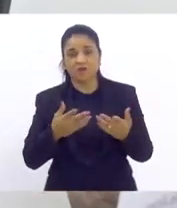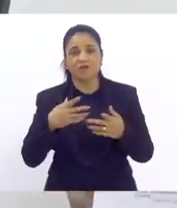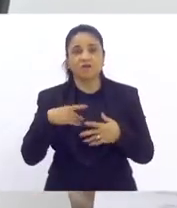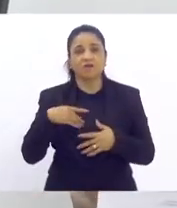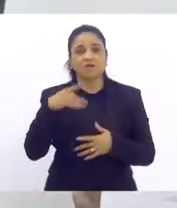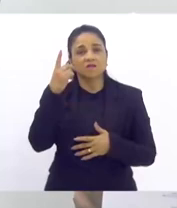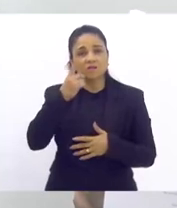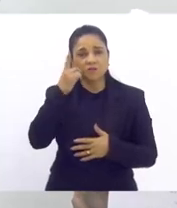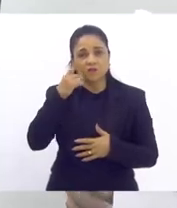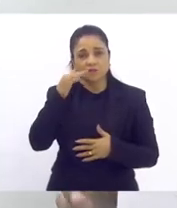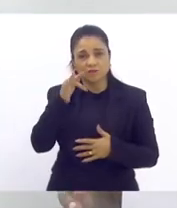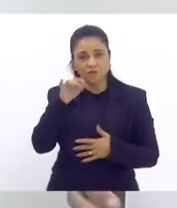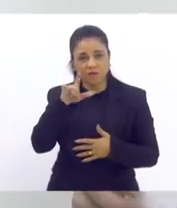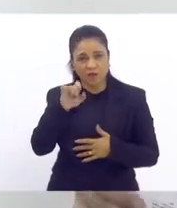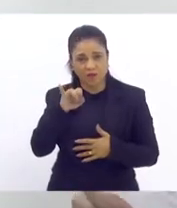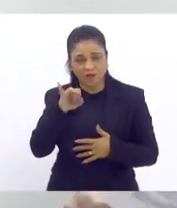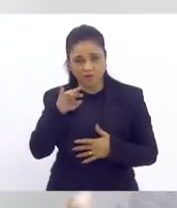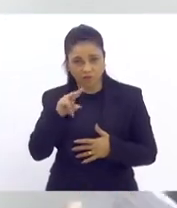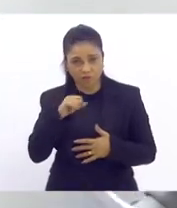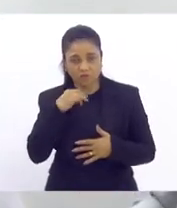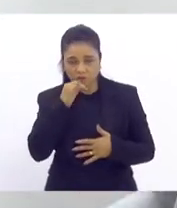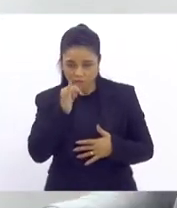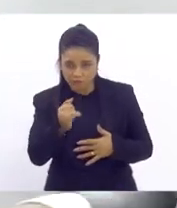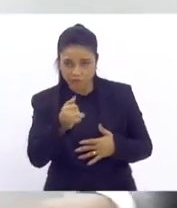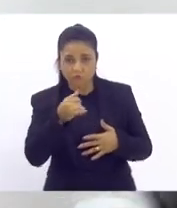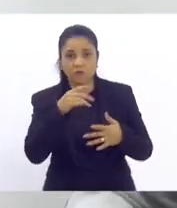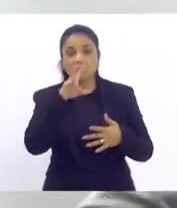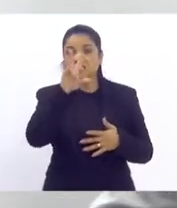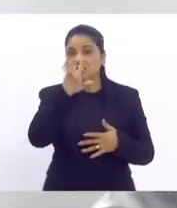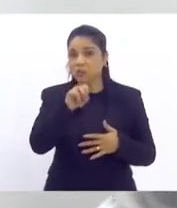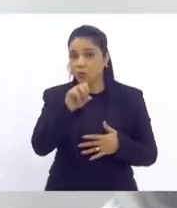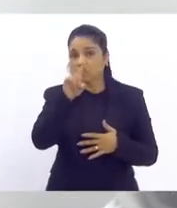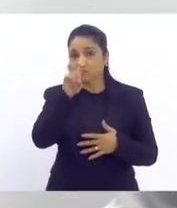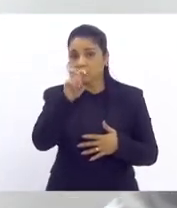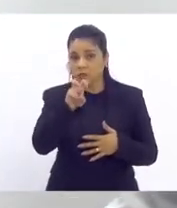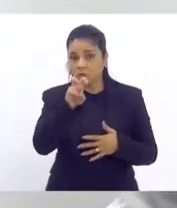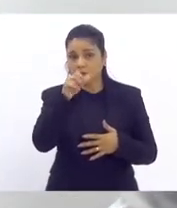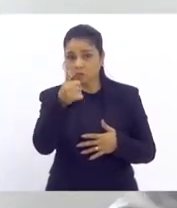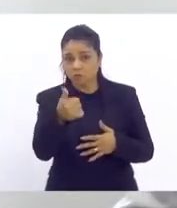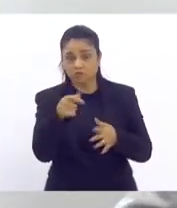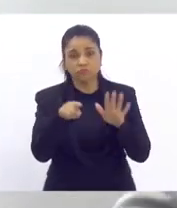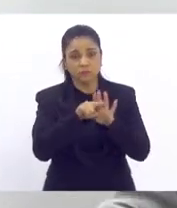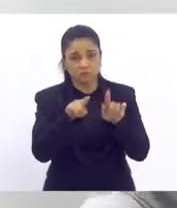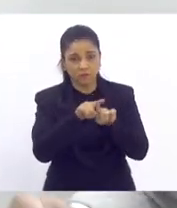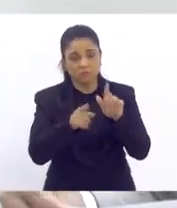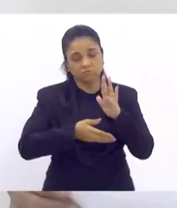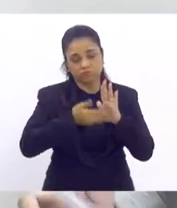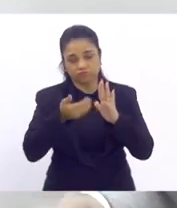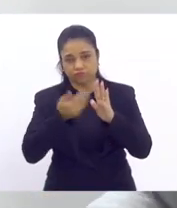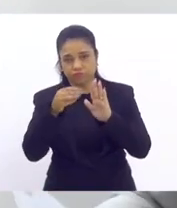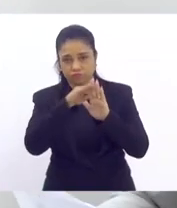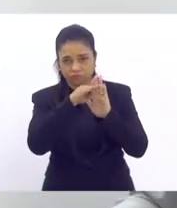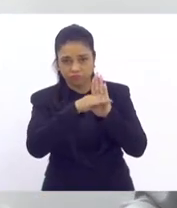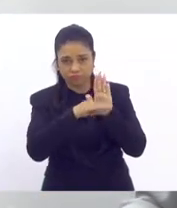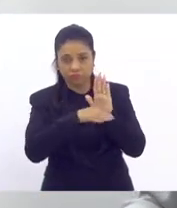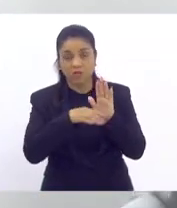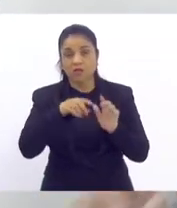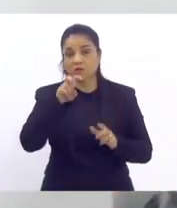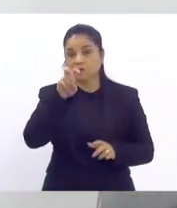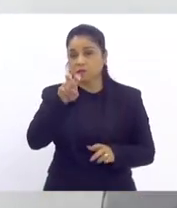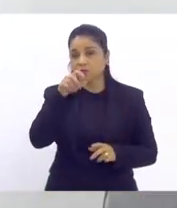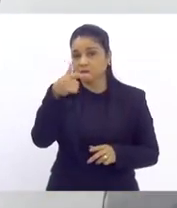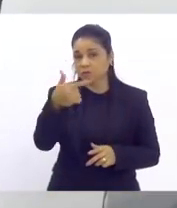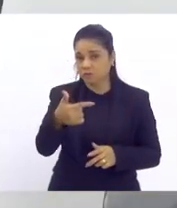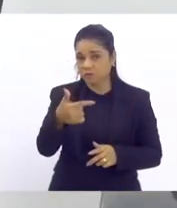Flávio serafini os 50 também retirado de pauta e o 51 também retirado de pau passam 52 da pauta